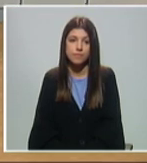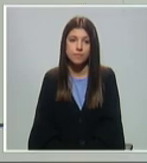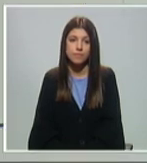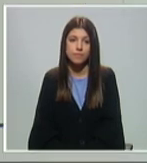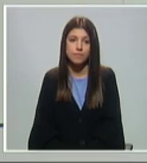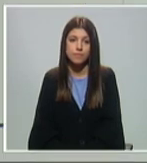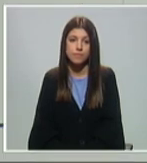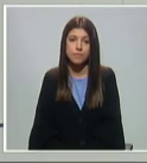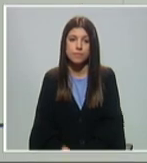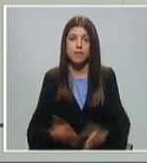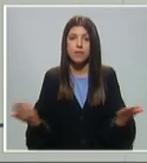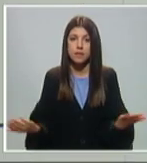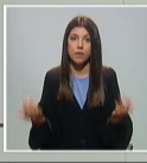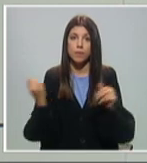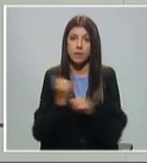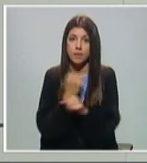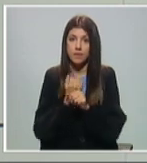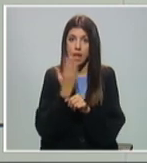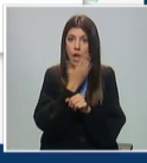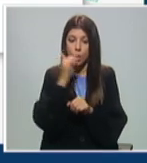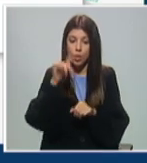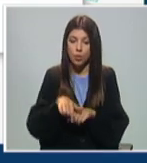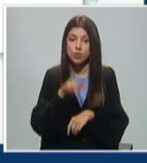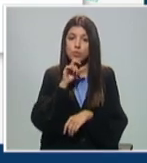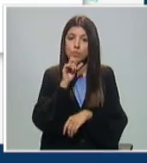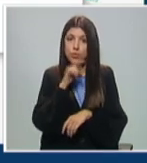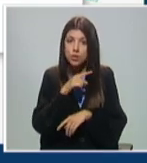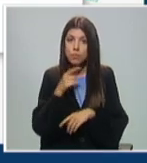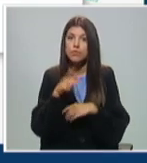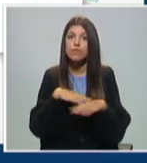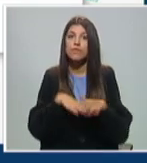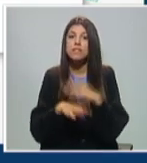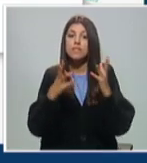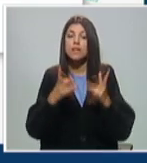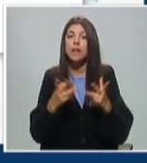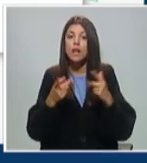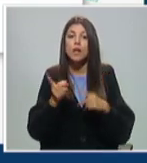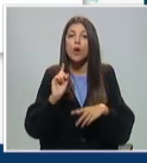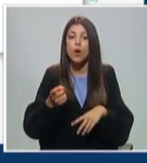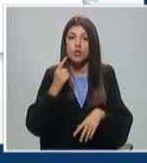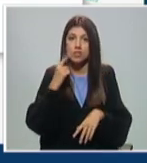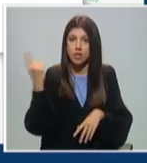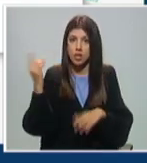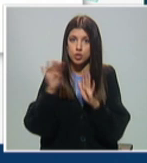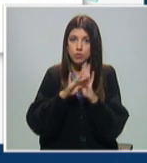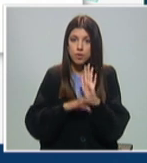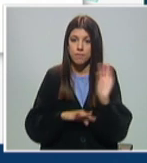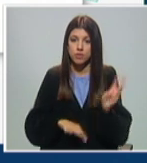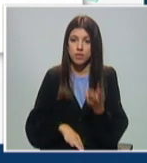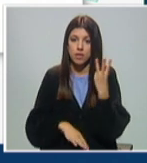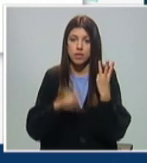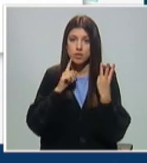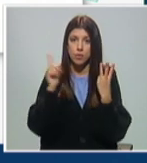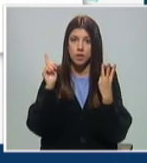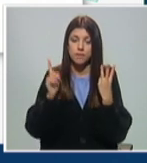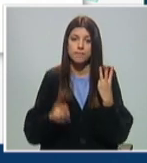trabalhar este módulo, nós podemos utilizar o Excel, a Google Sheet ou então o LibreOffice, que é open